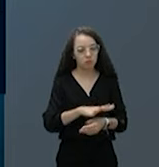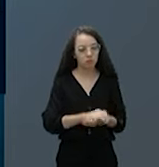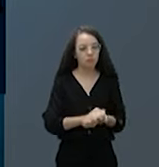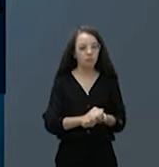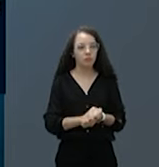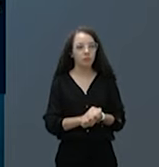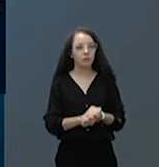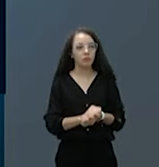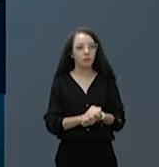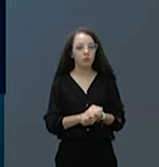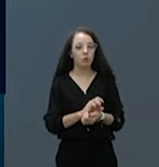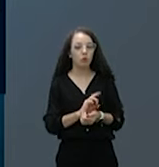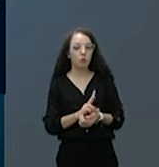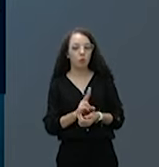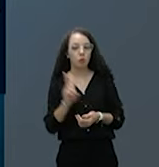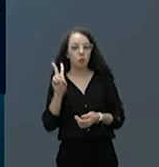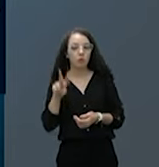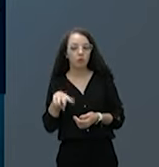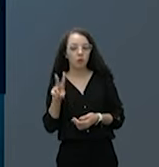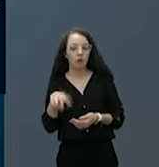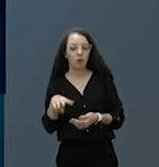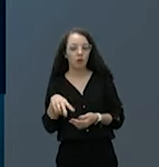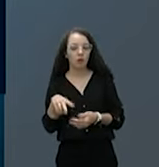Deixa eu só ver aqui.